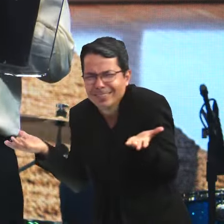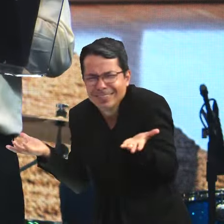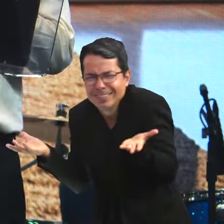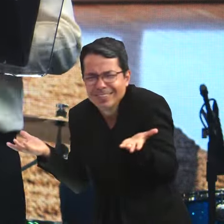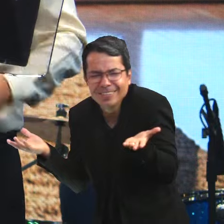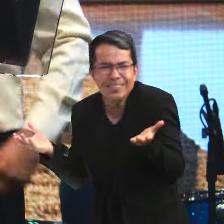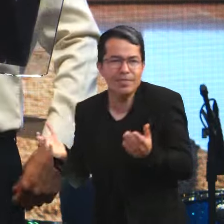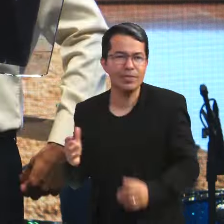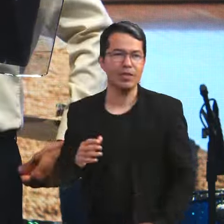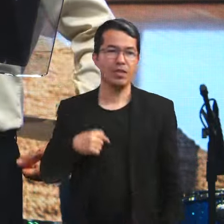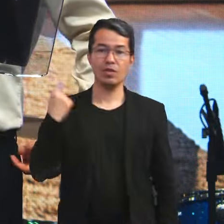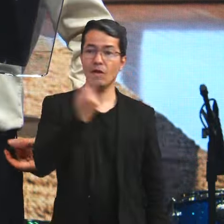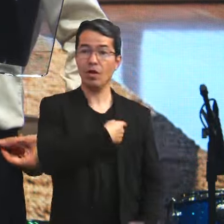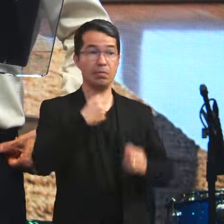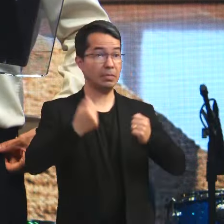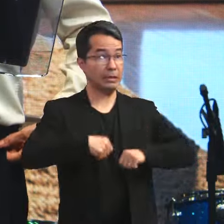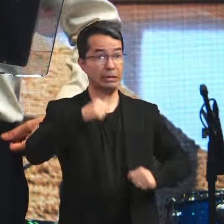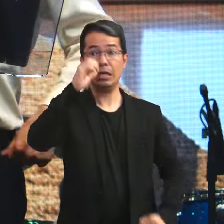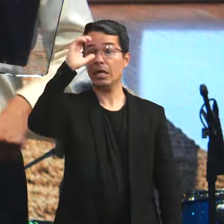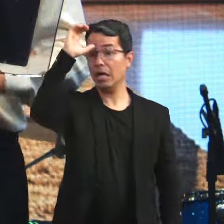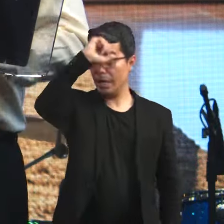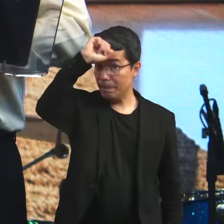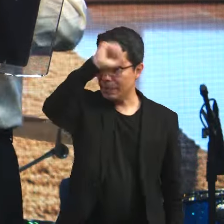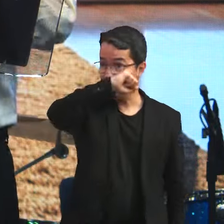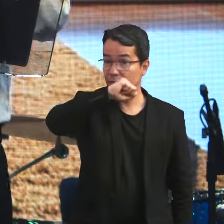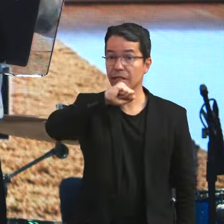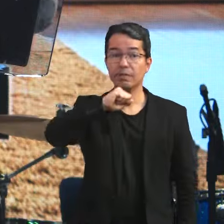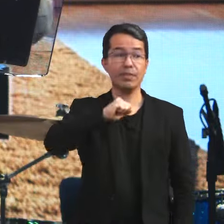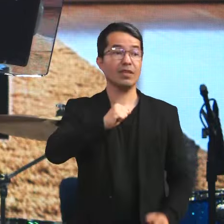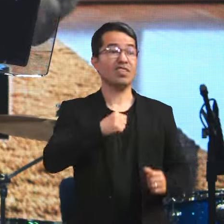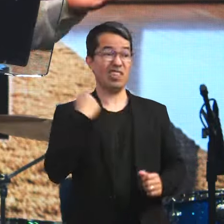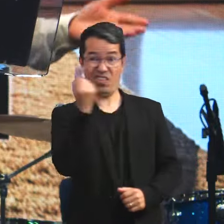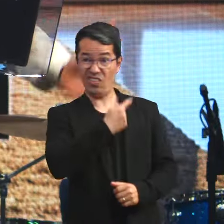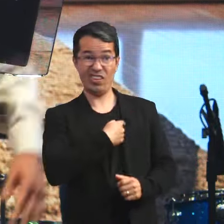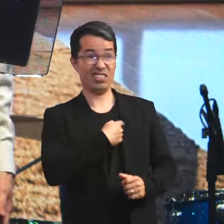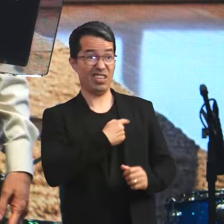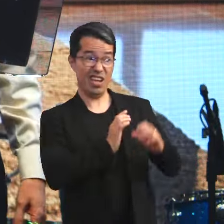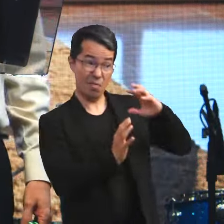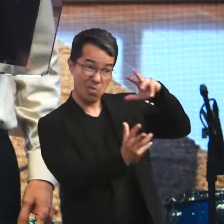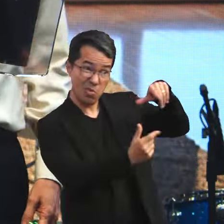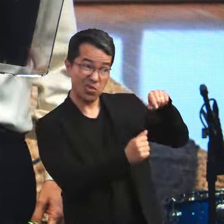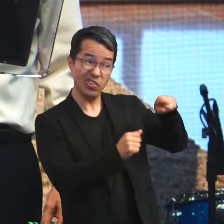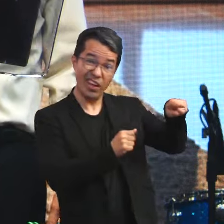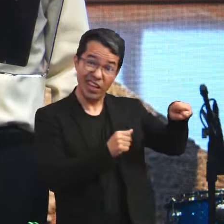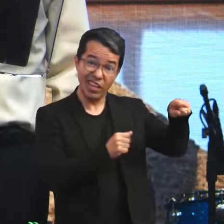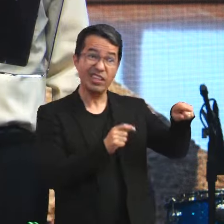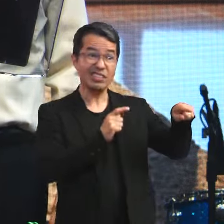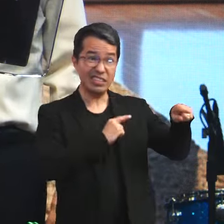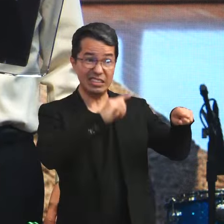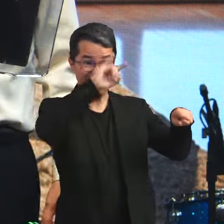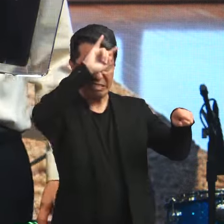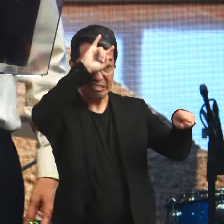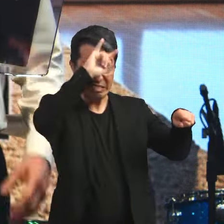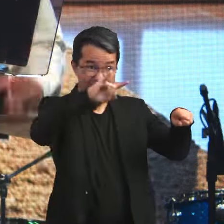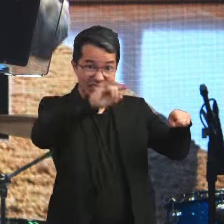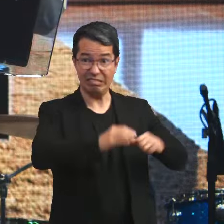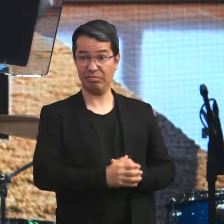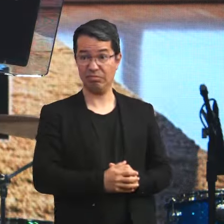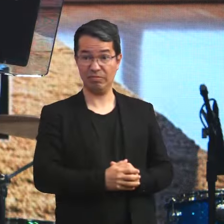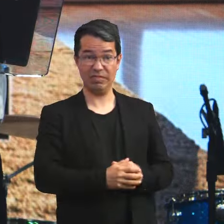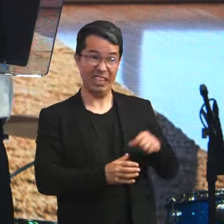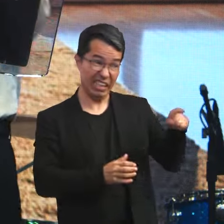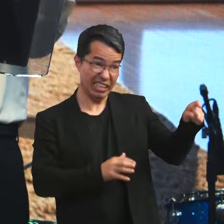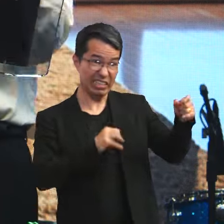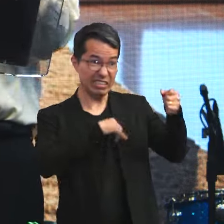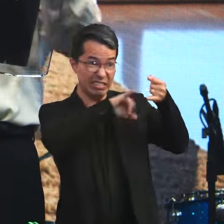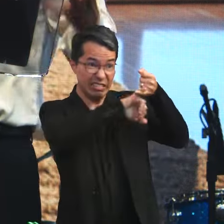desenas de pessoas bagunçadas deas que viv imoralidade deo que vivai de